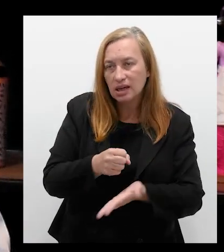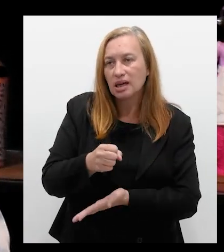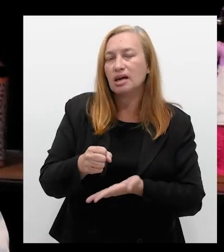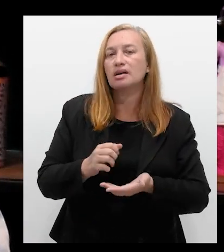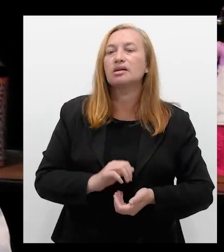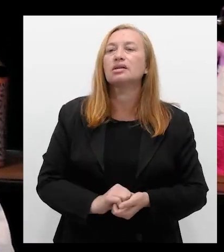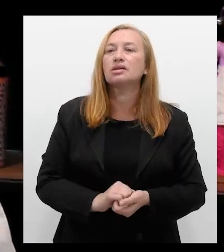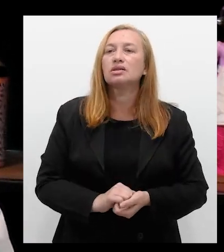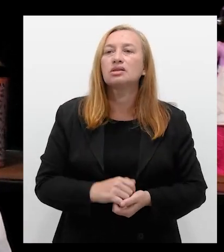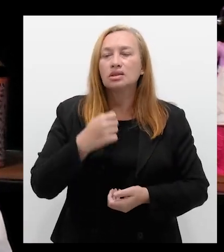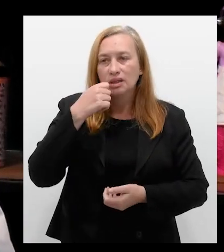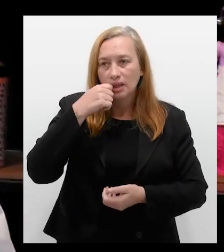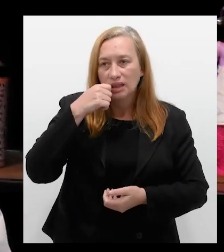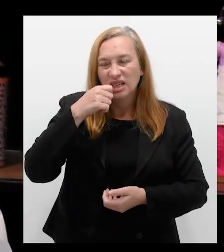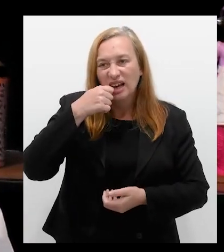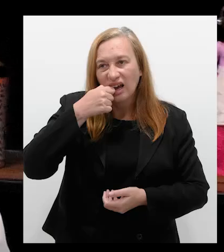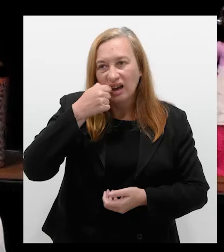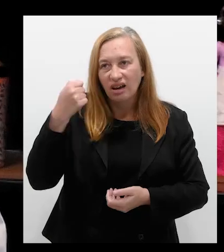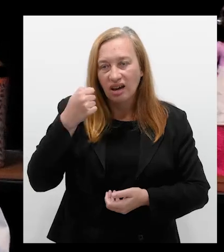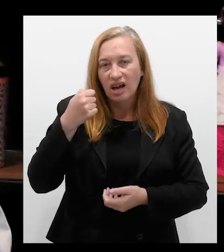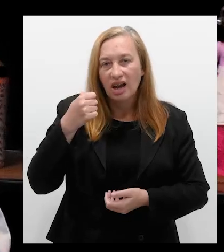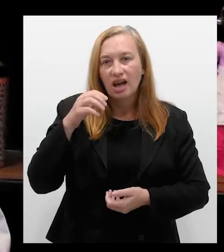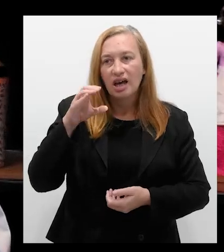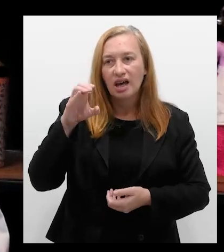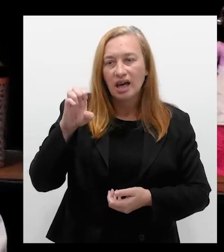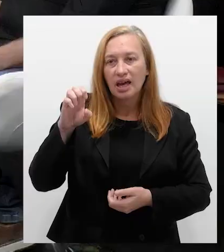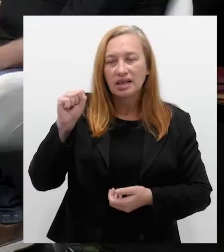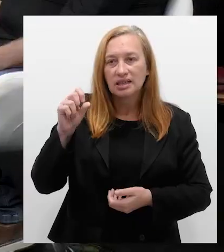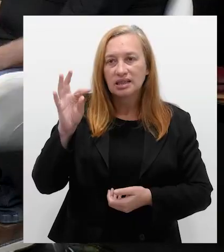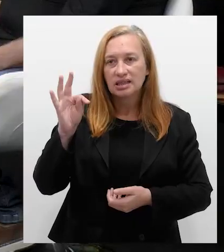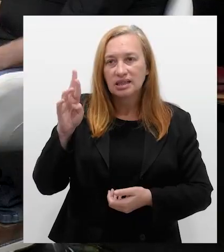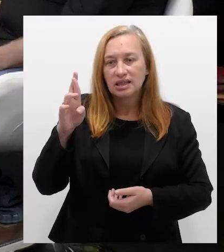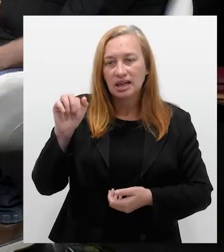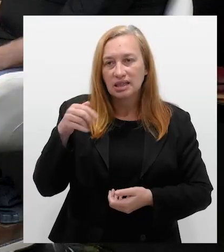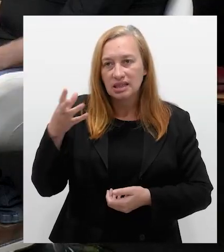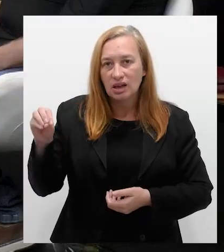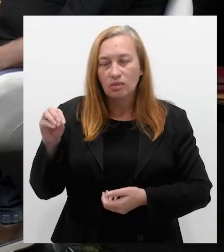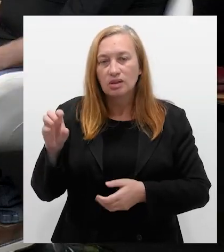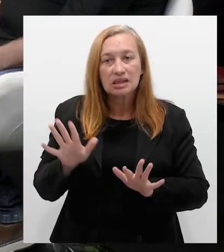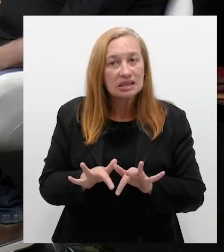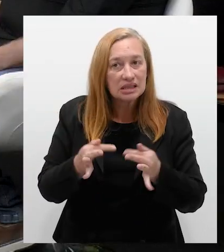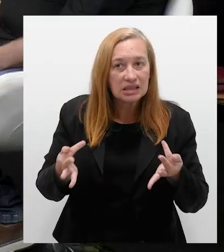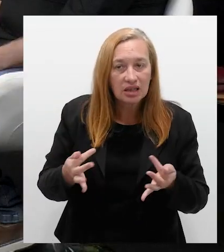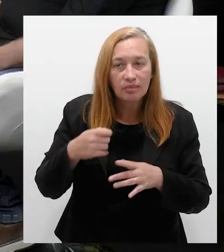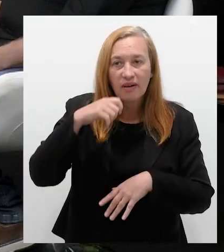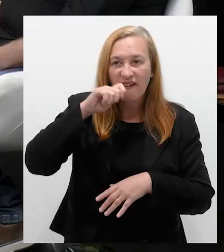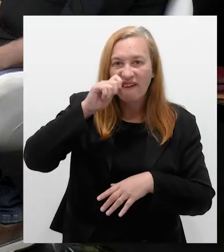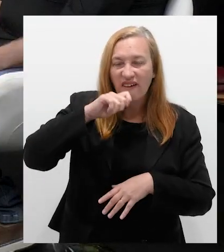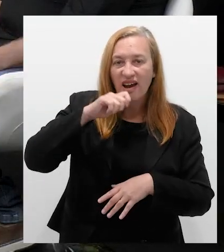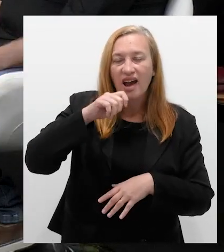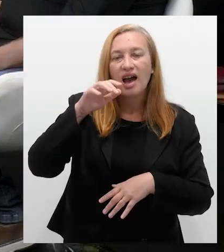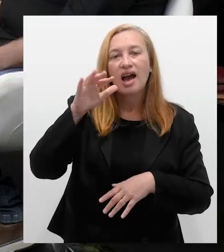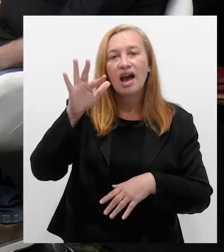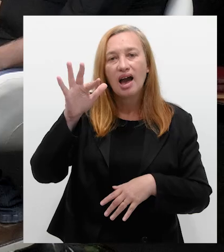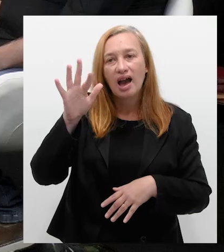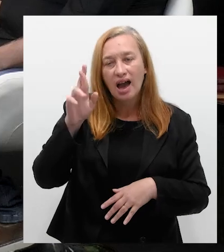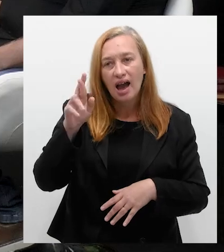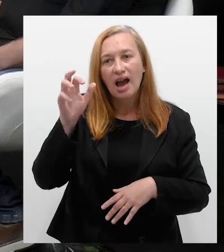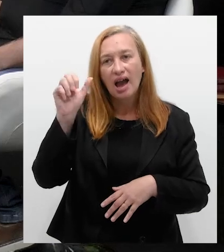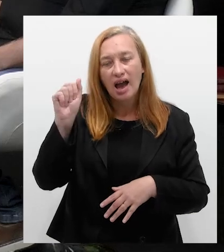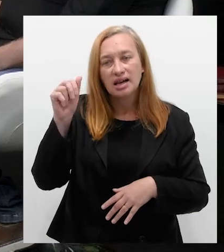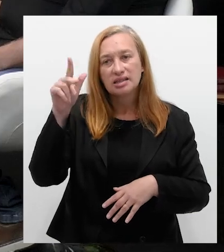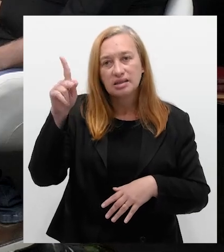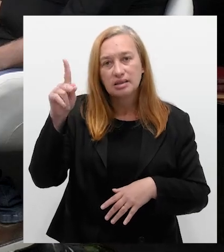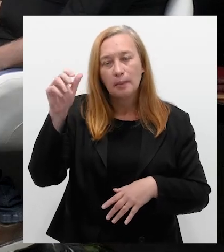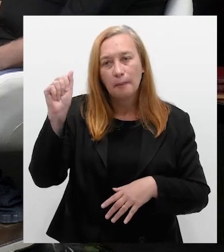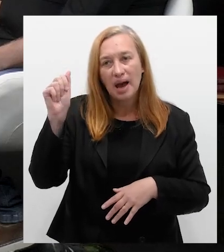né? Extrações simples quando aquele dente já infelizmente for condenado, raspagem de tártaro, profilaxias,